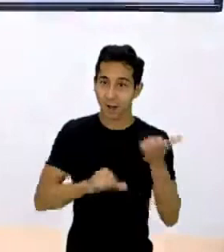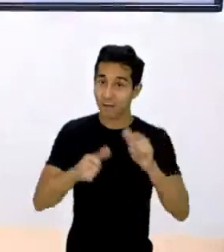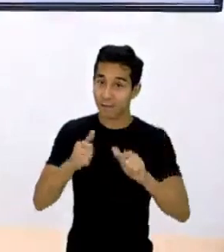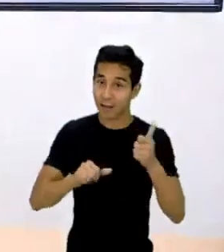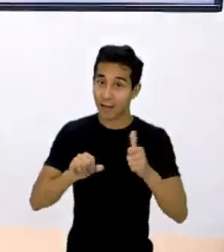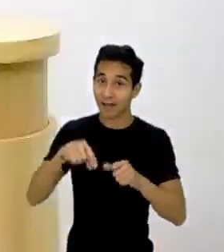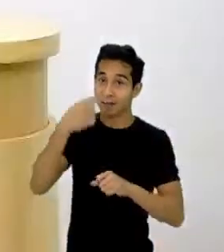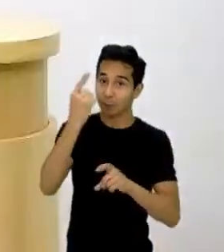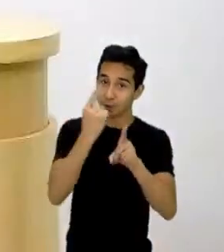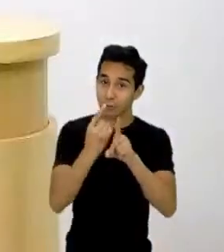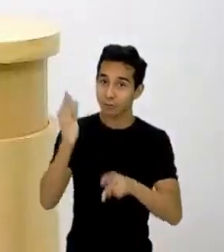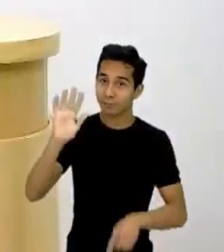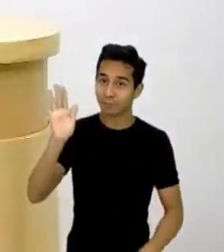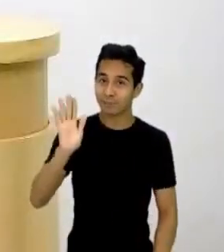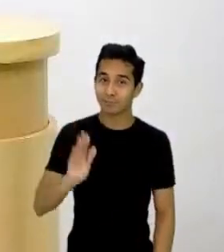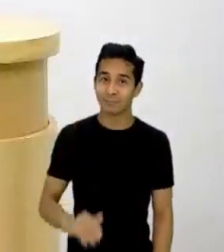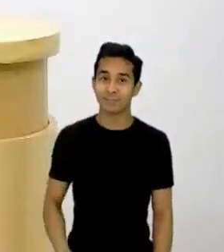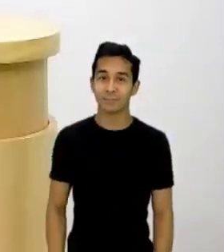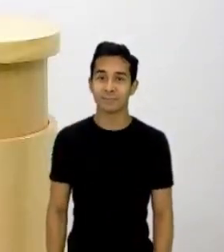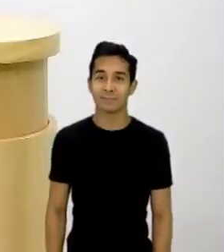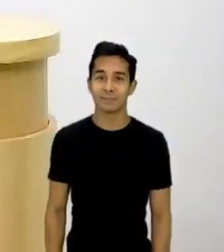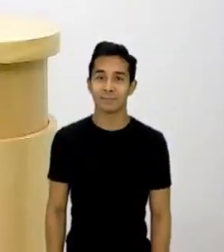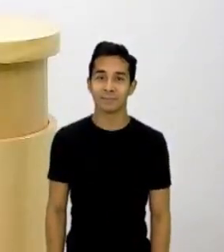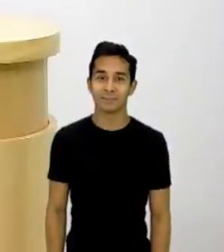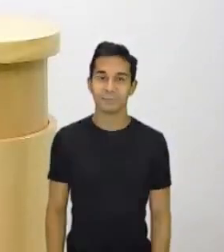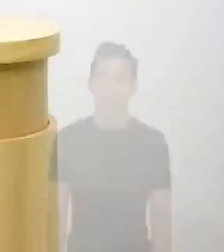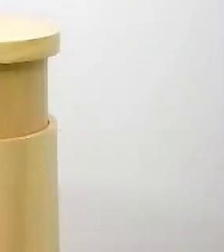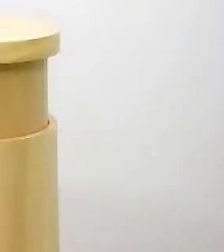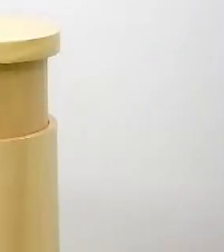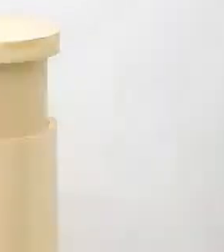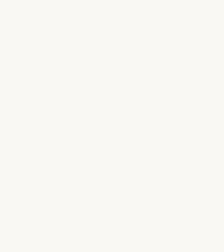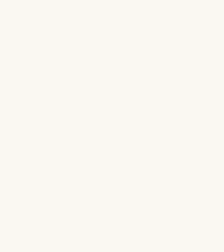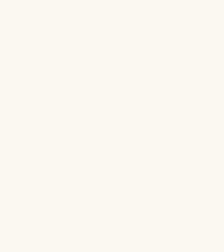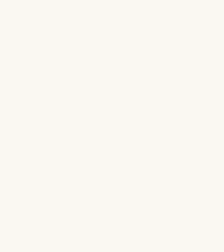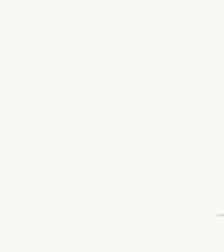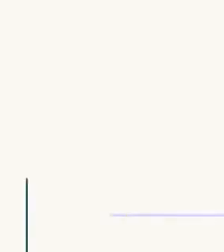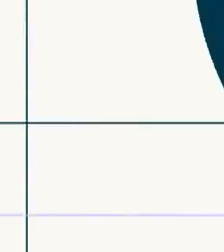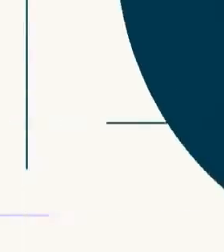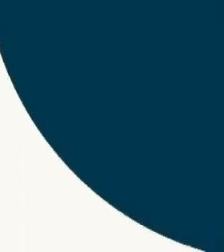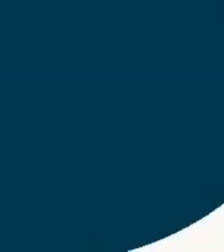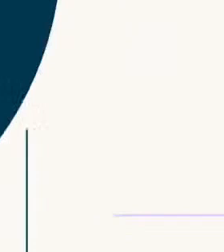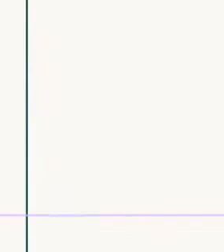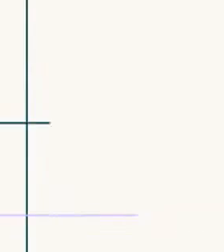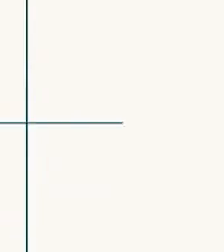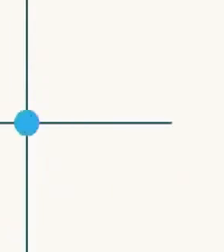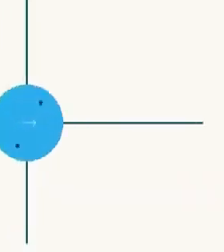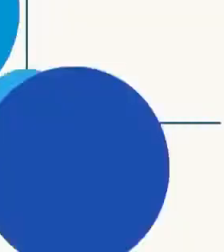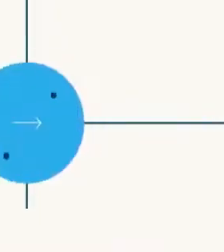pouco.